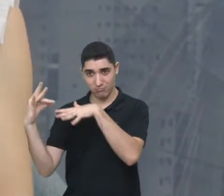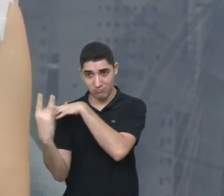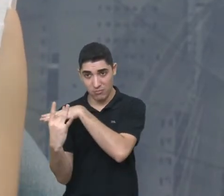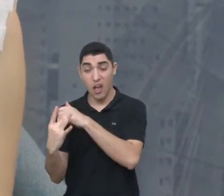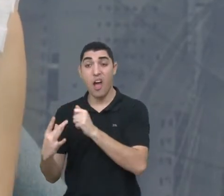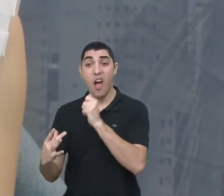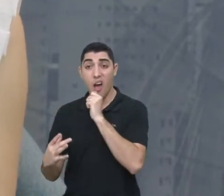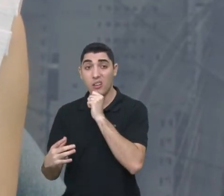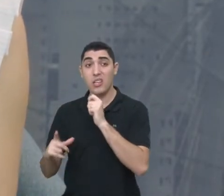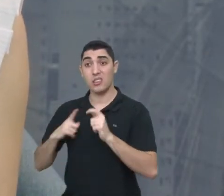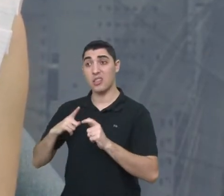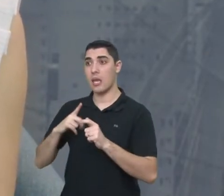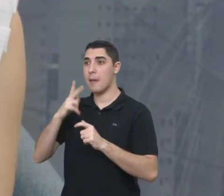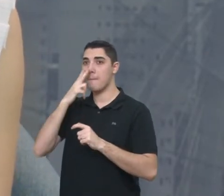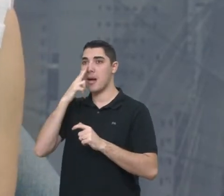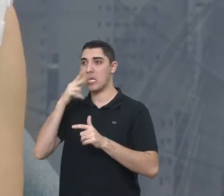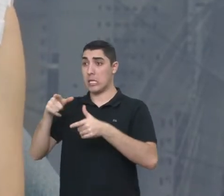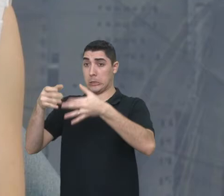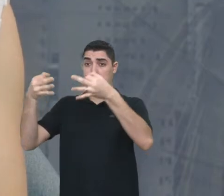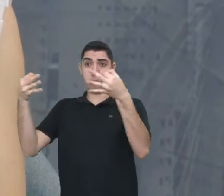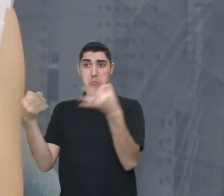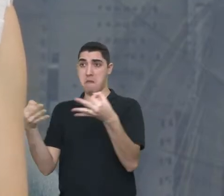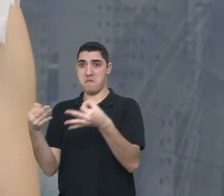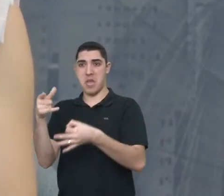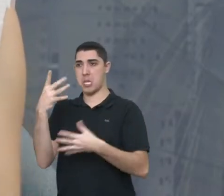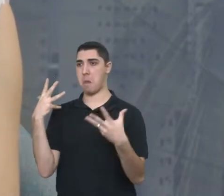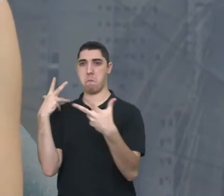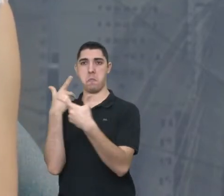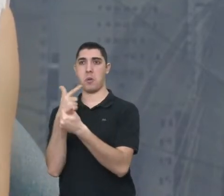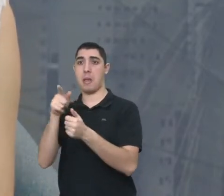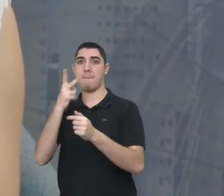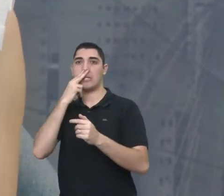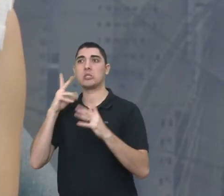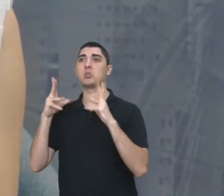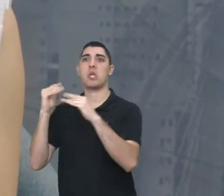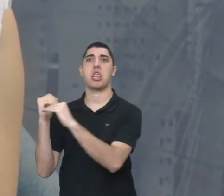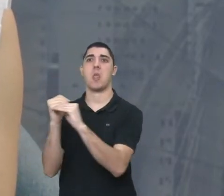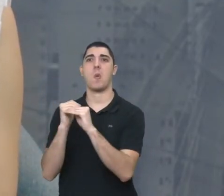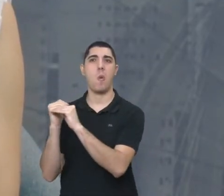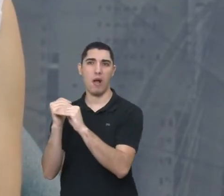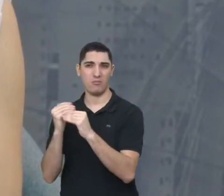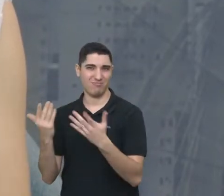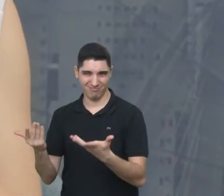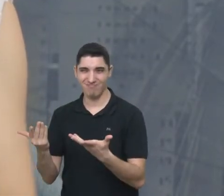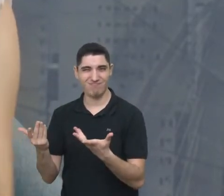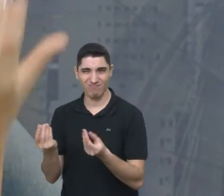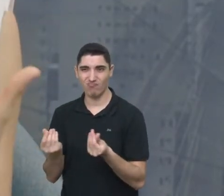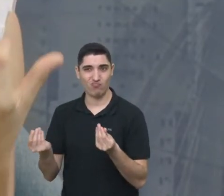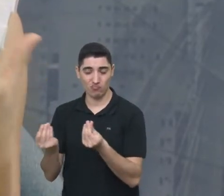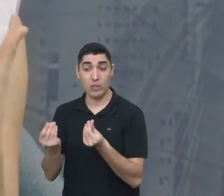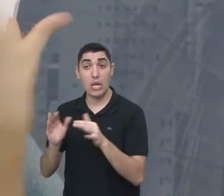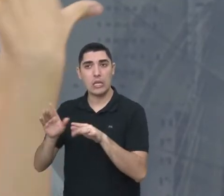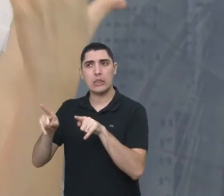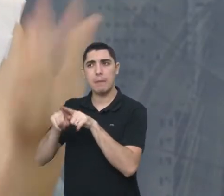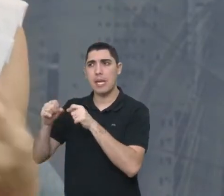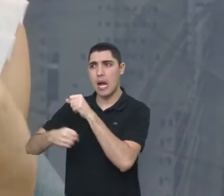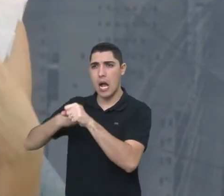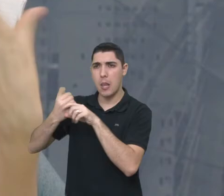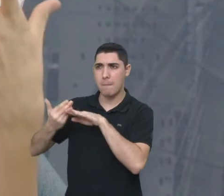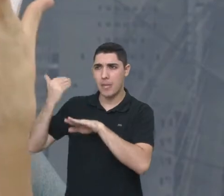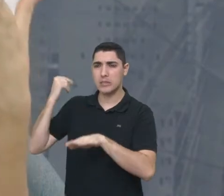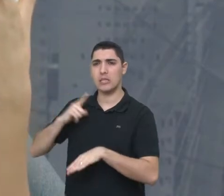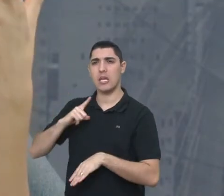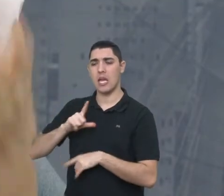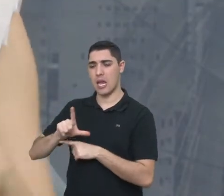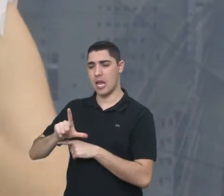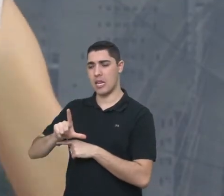tem crescido a questão do padrão de beleza, né? Como a gente está cada vez mais exposto a imagens, e aí a gente teve aí ano passado, ano retrasado, a